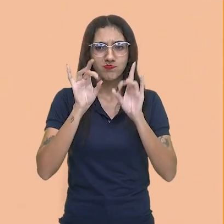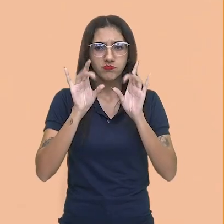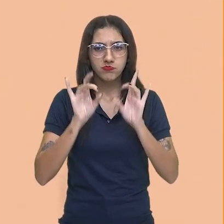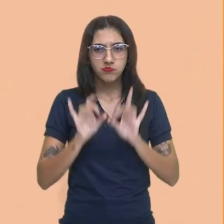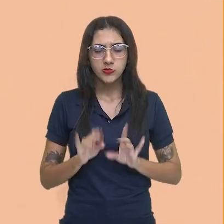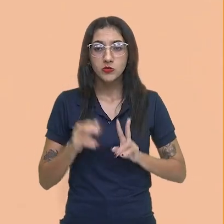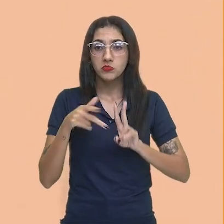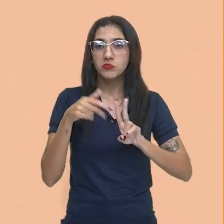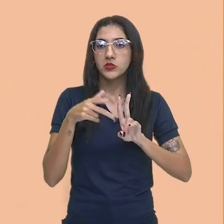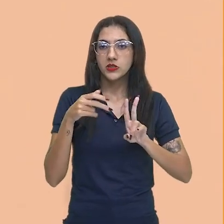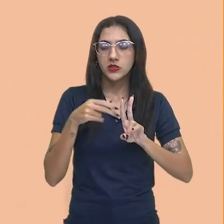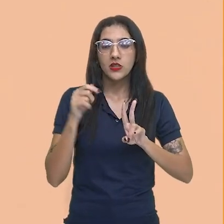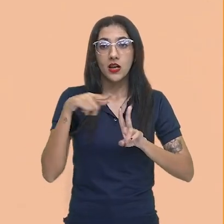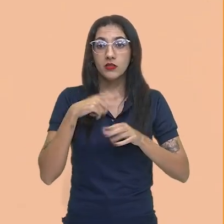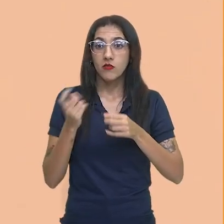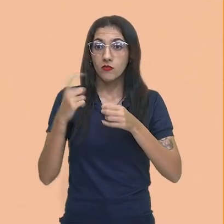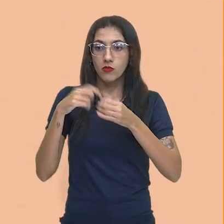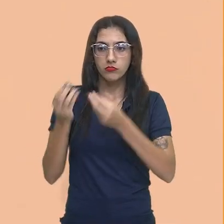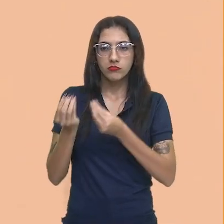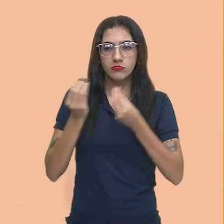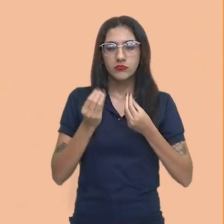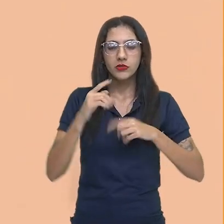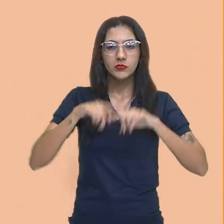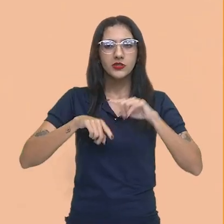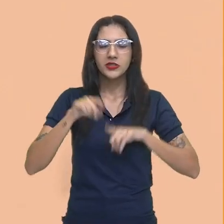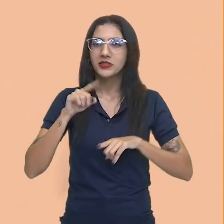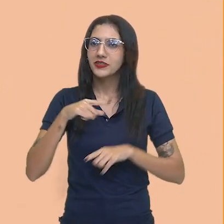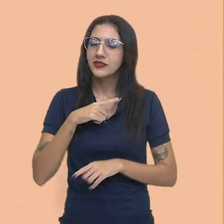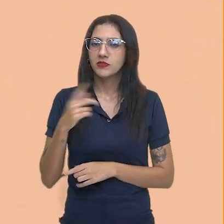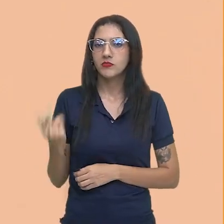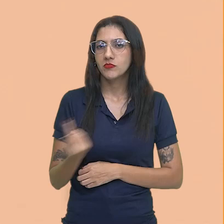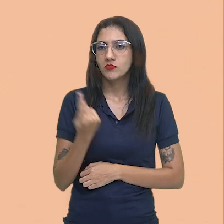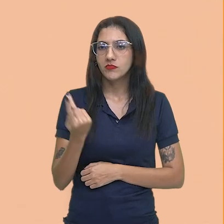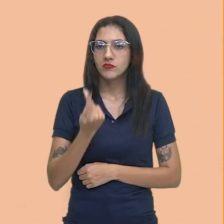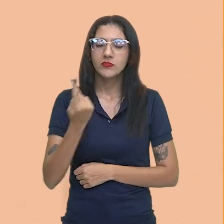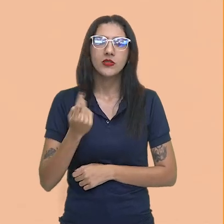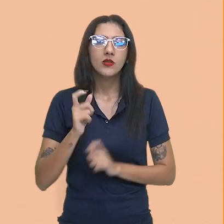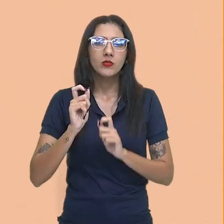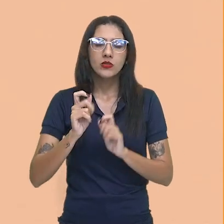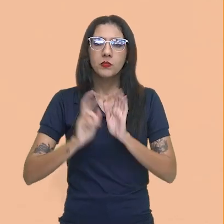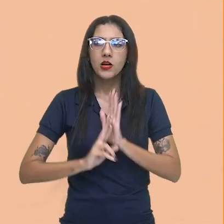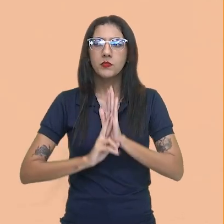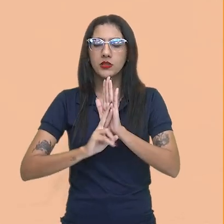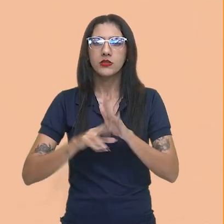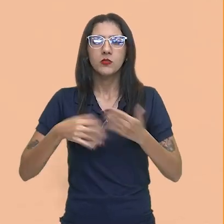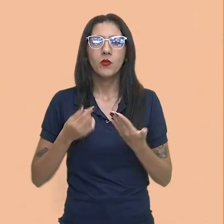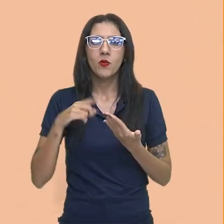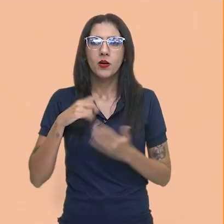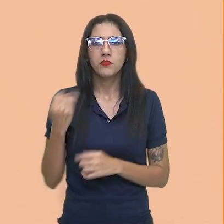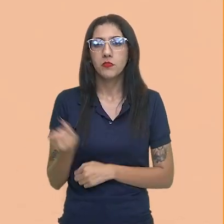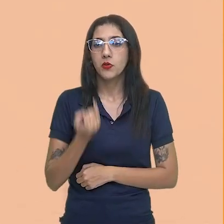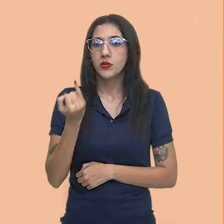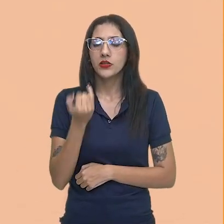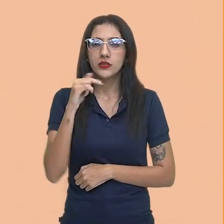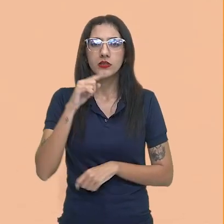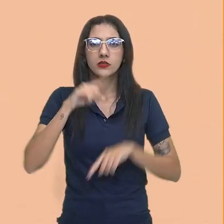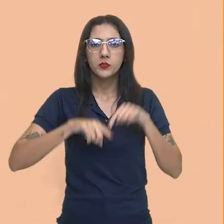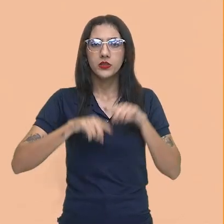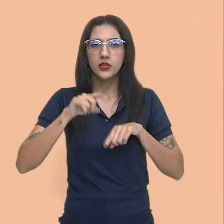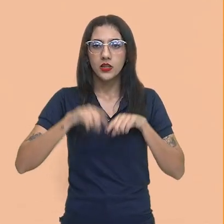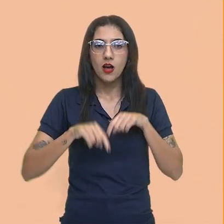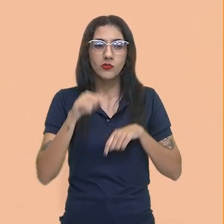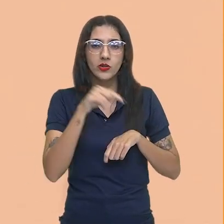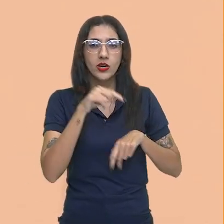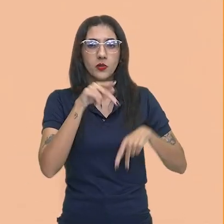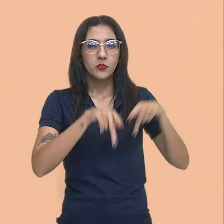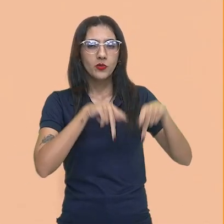Essa volta foi muito valorizada porque é uma representação da importância desses artefatos para aquele